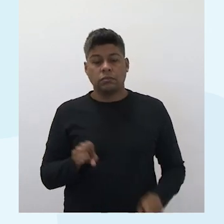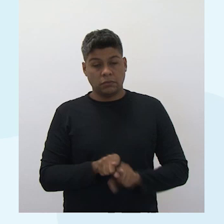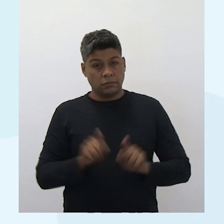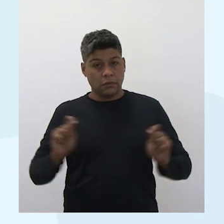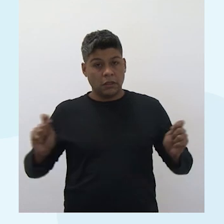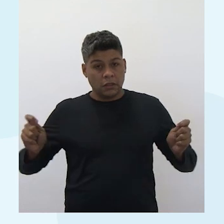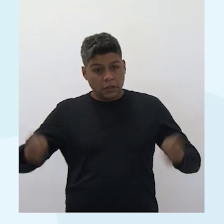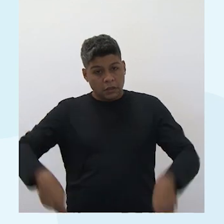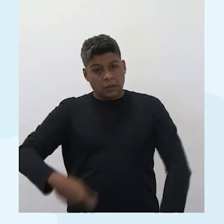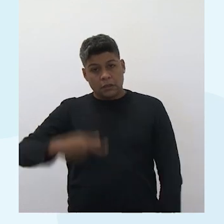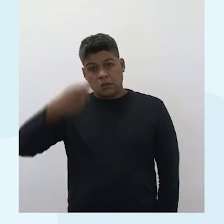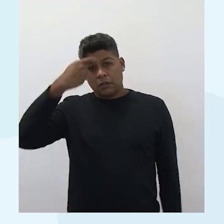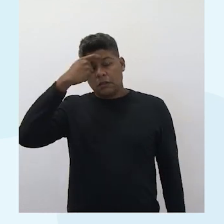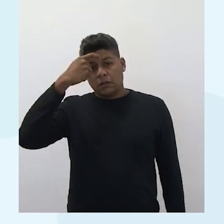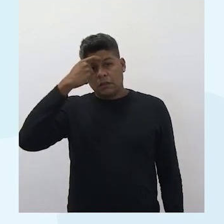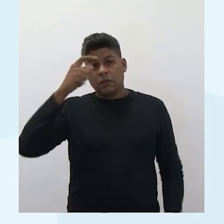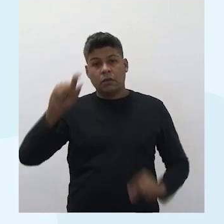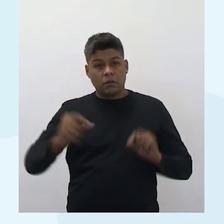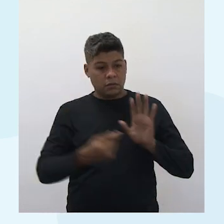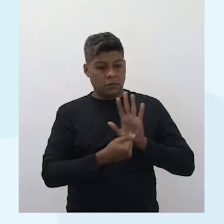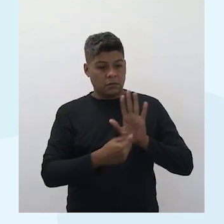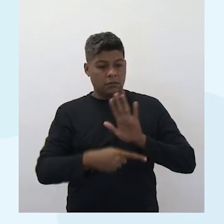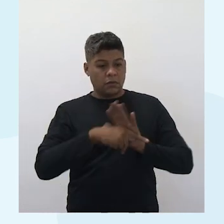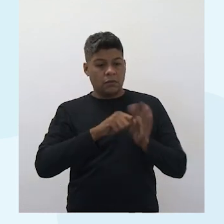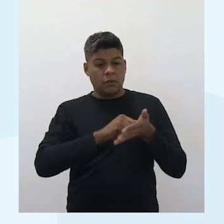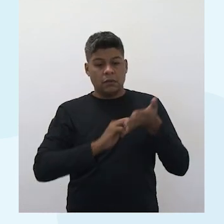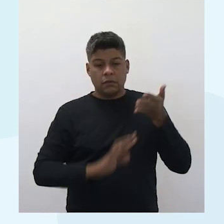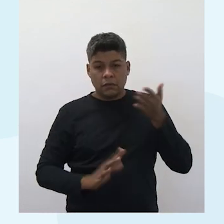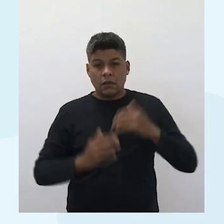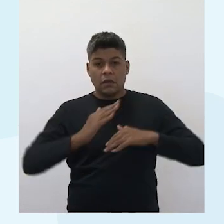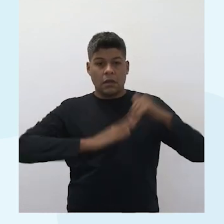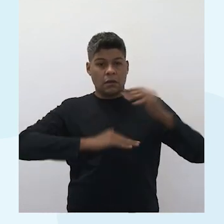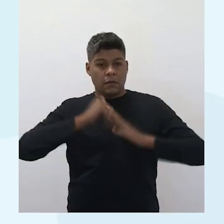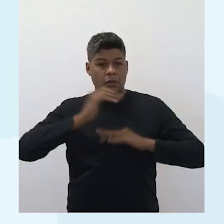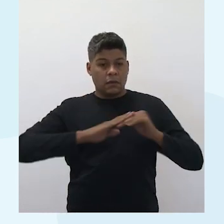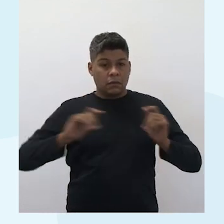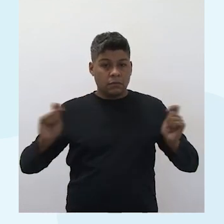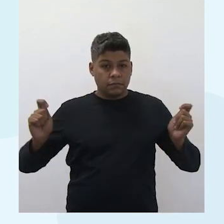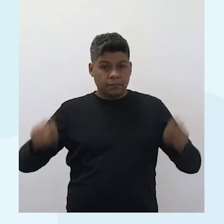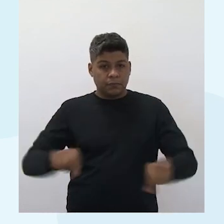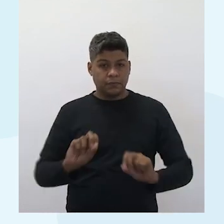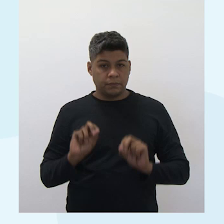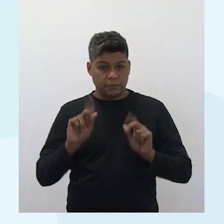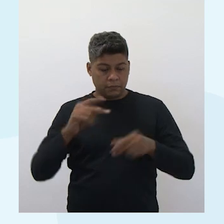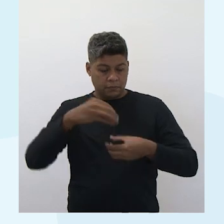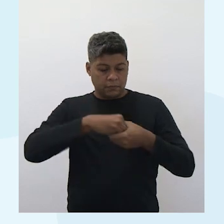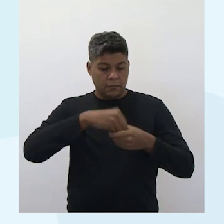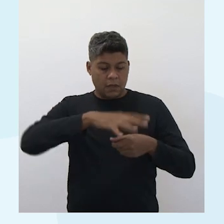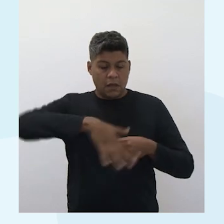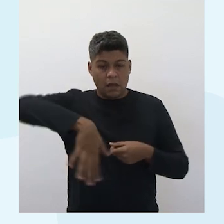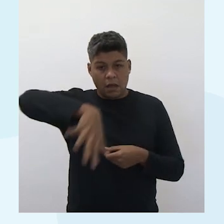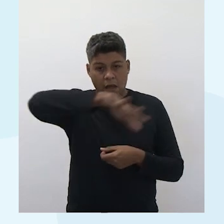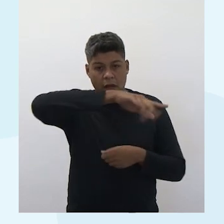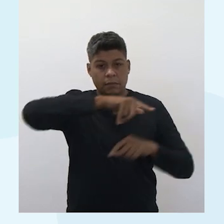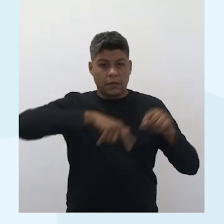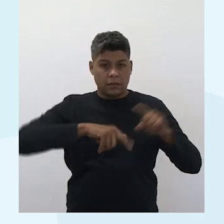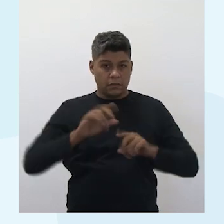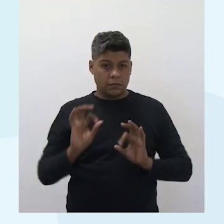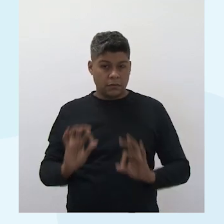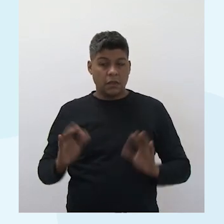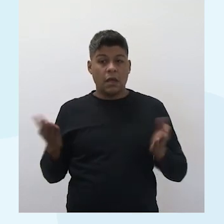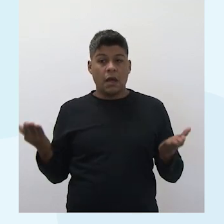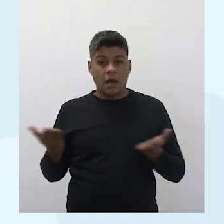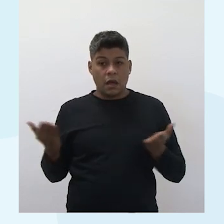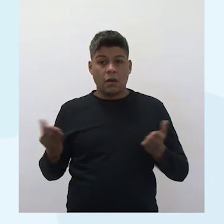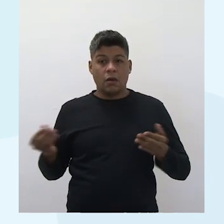competências cognitivas que é destacada na atividade, das habilidades e competências dentro da área e do componente. Tá? Agora,